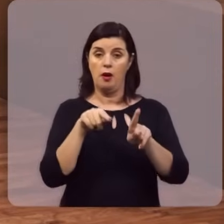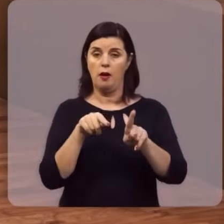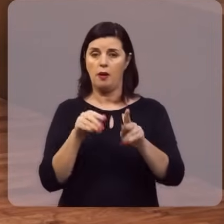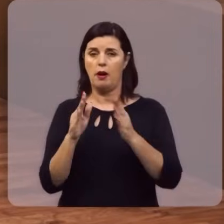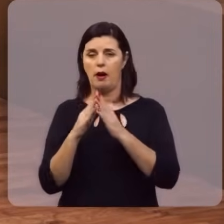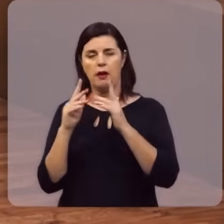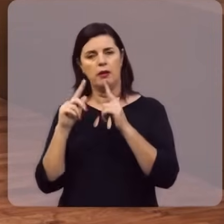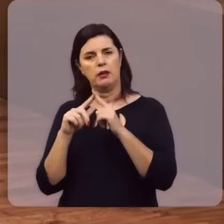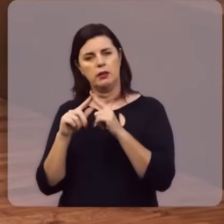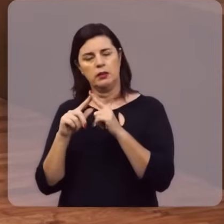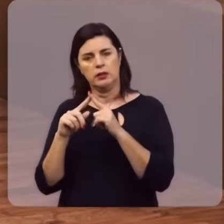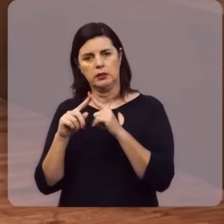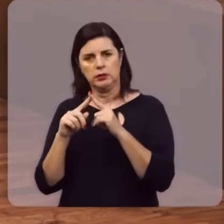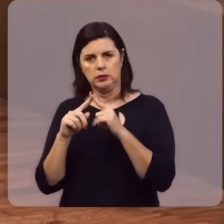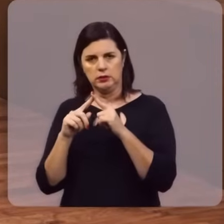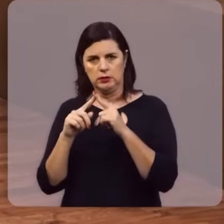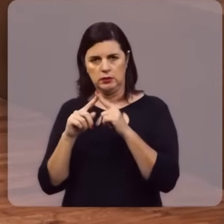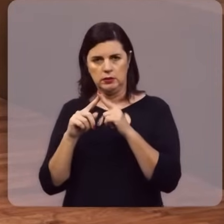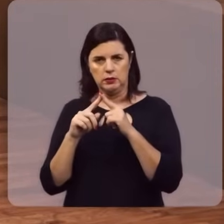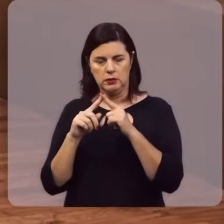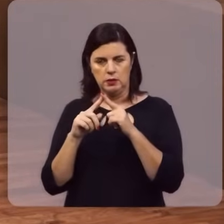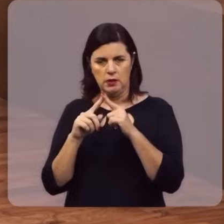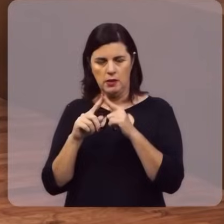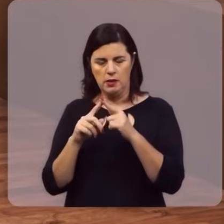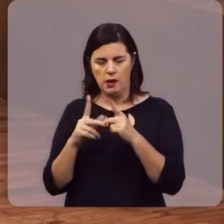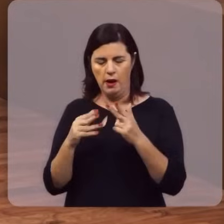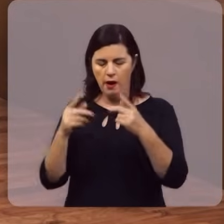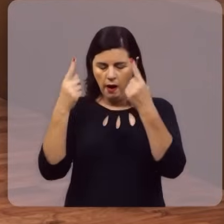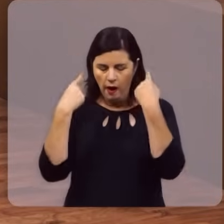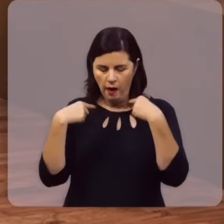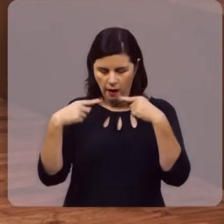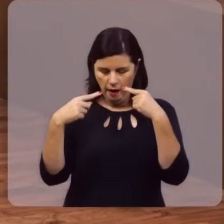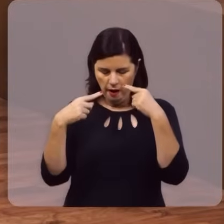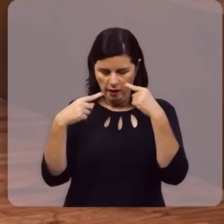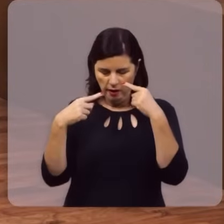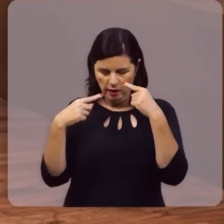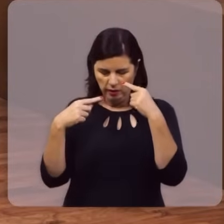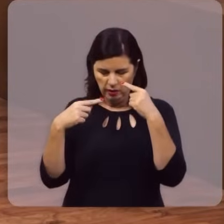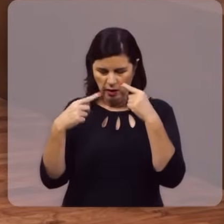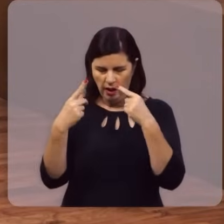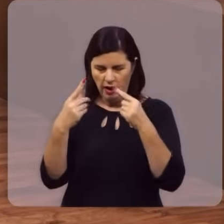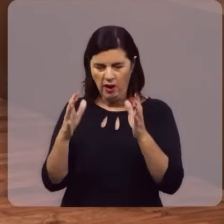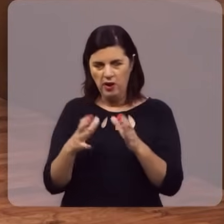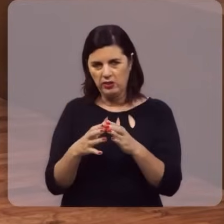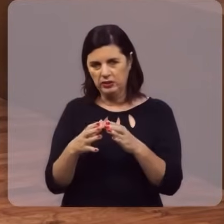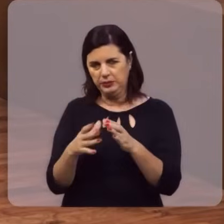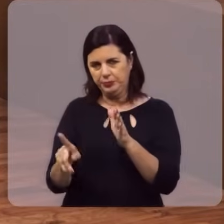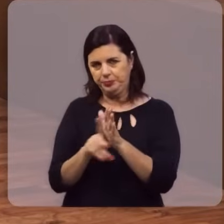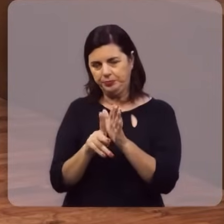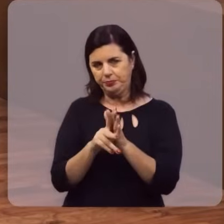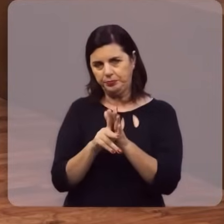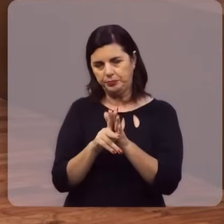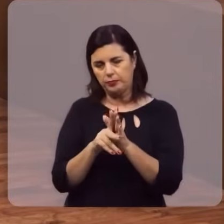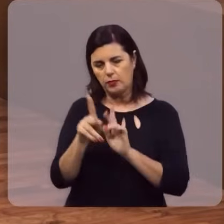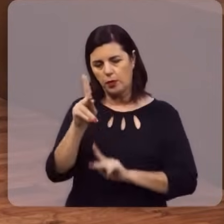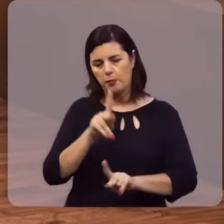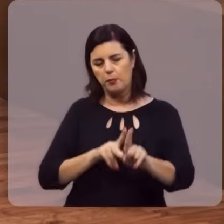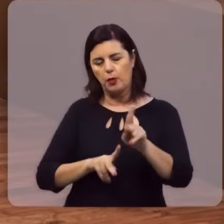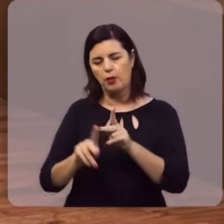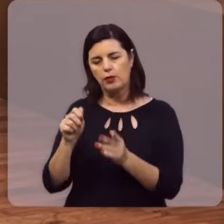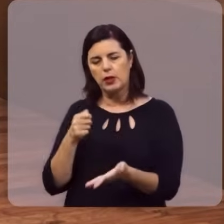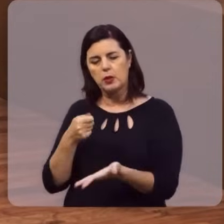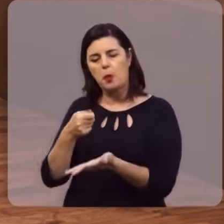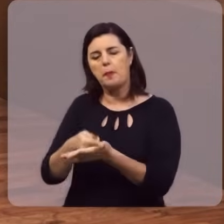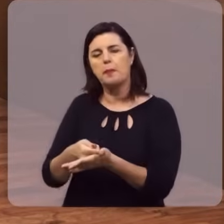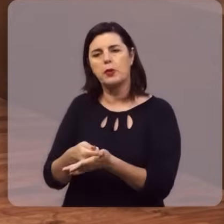é a igreja são as suas ovelhas é o seu rebanho povo que